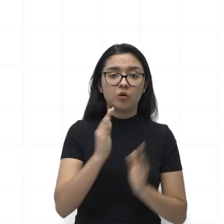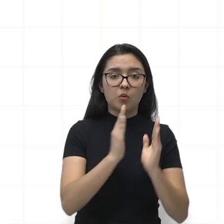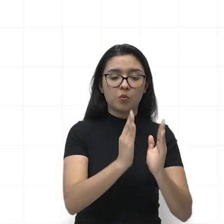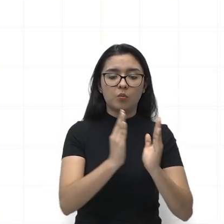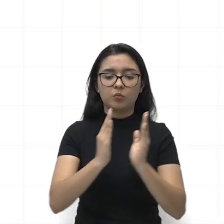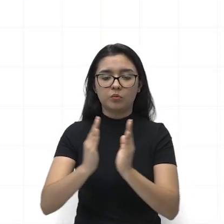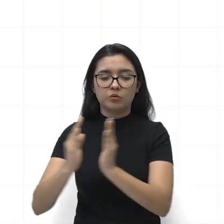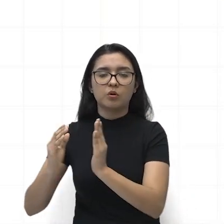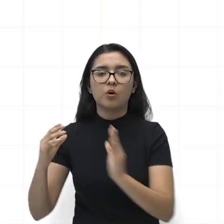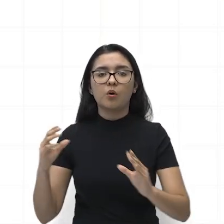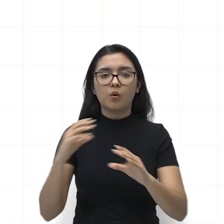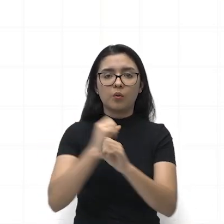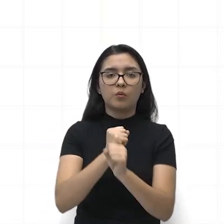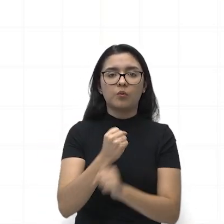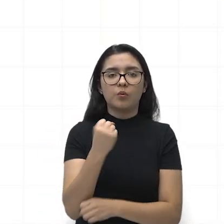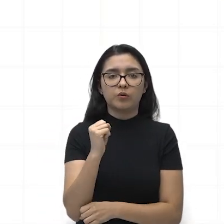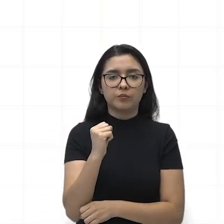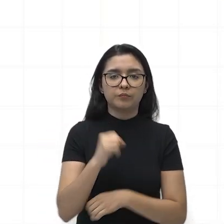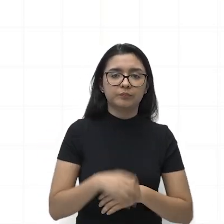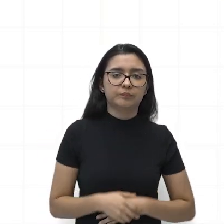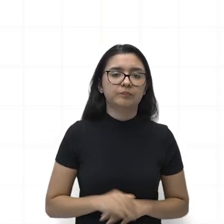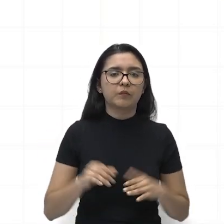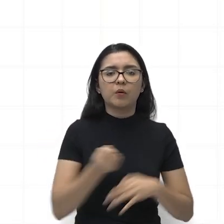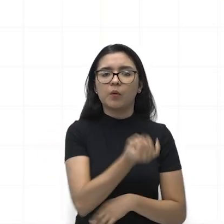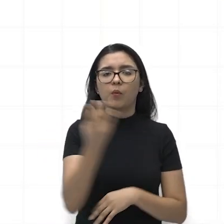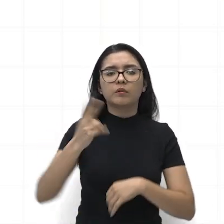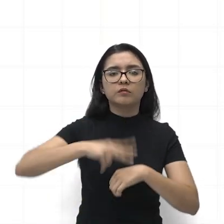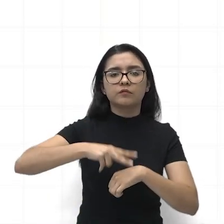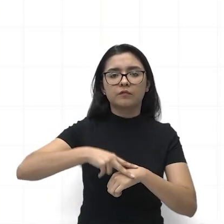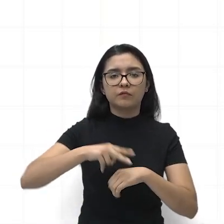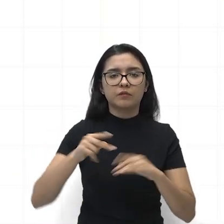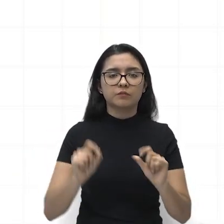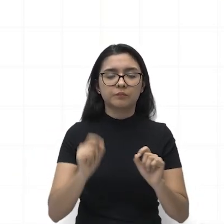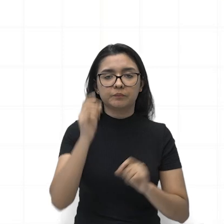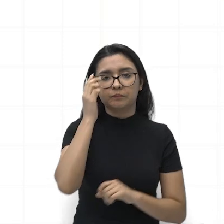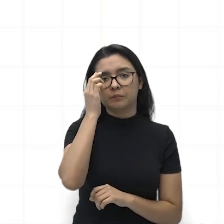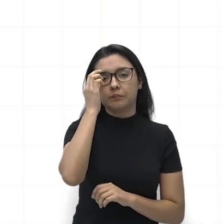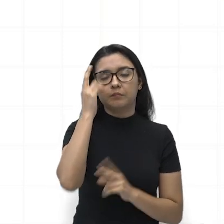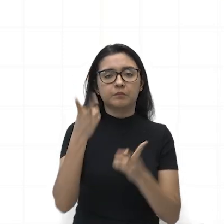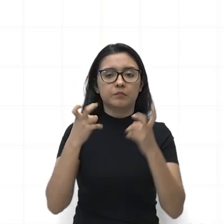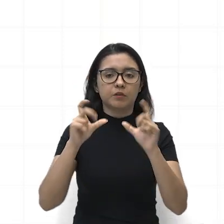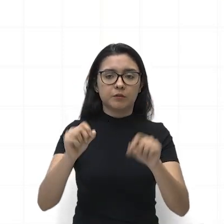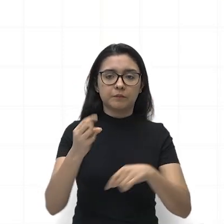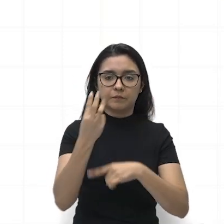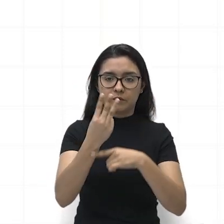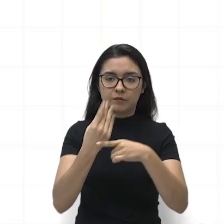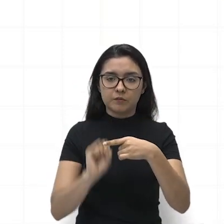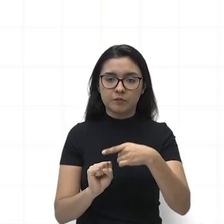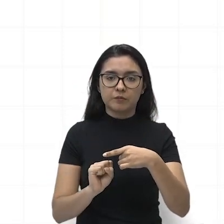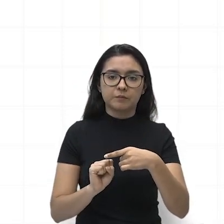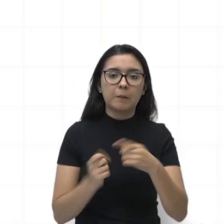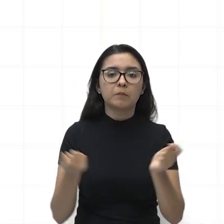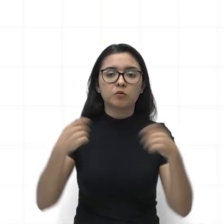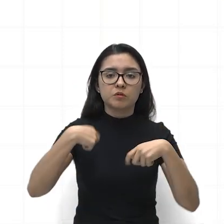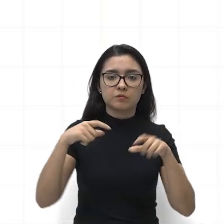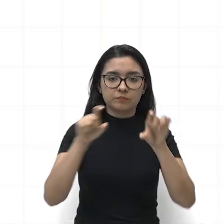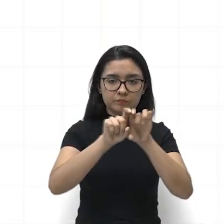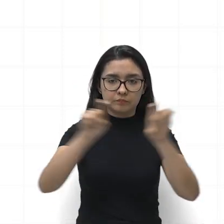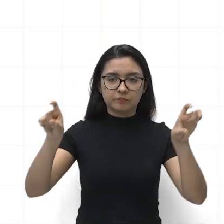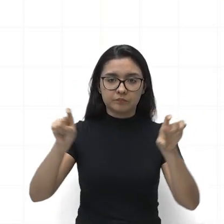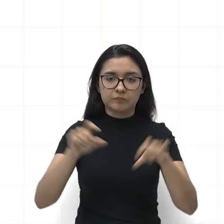Aqui, ó, 8 partes. Beleza? Quantas vezes, olha só, 3/8 cabe